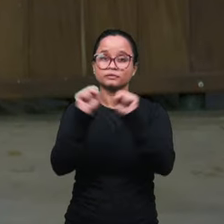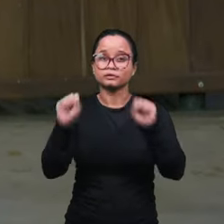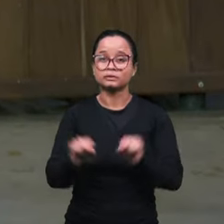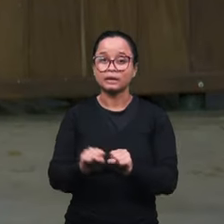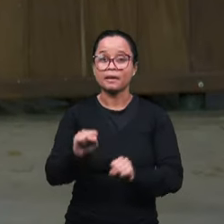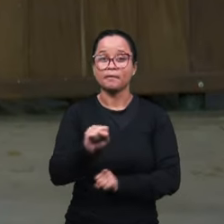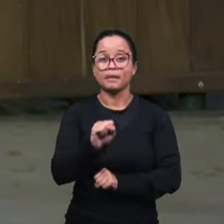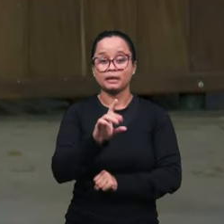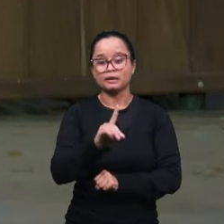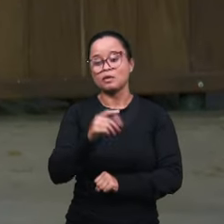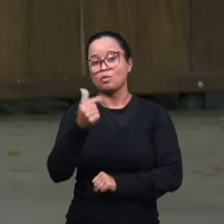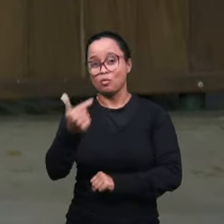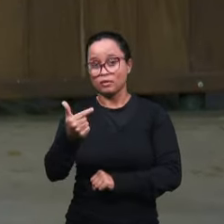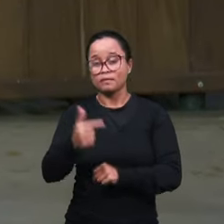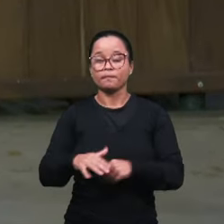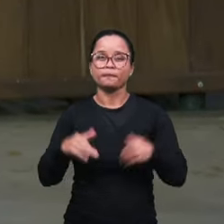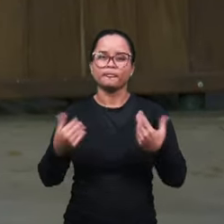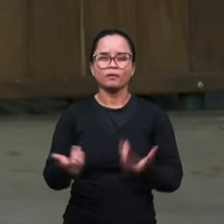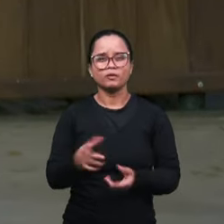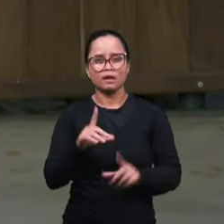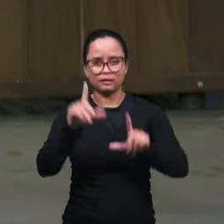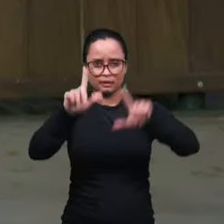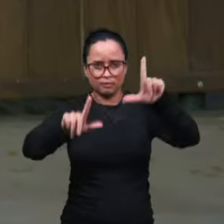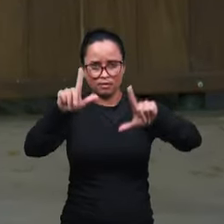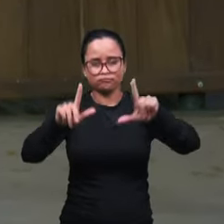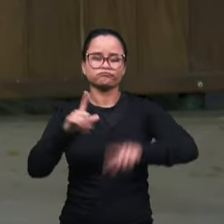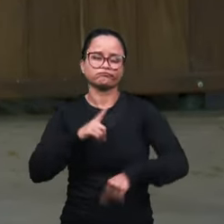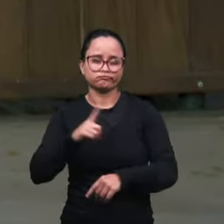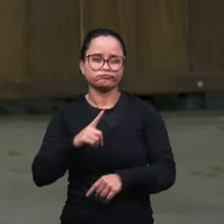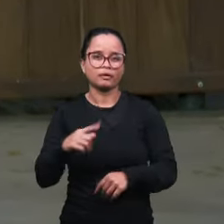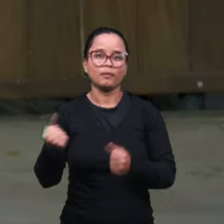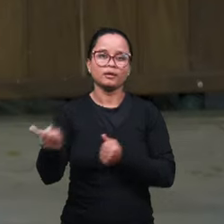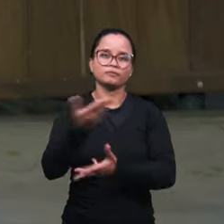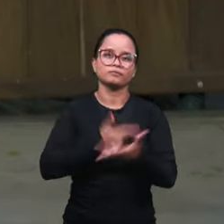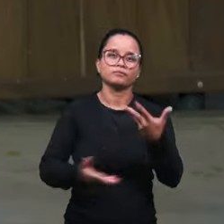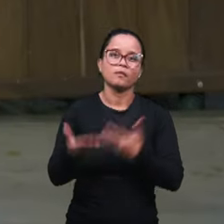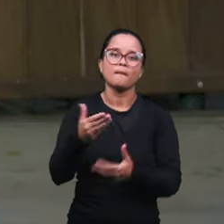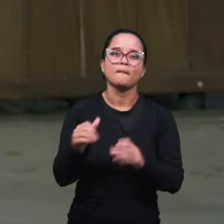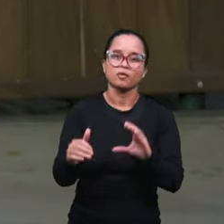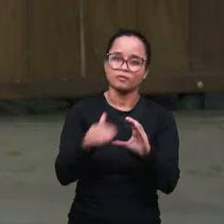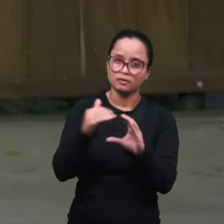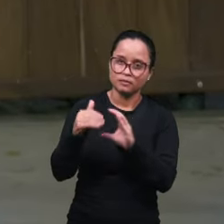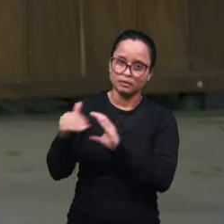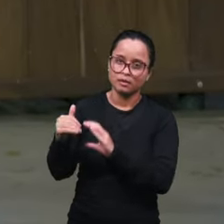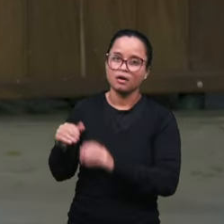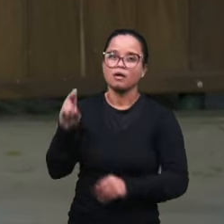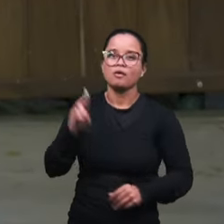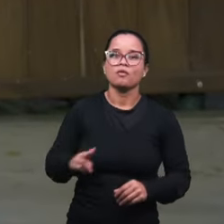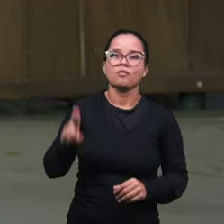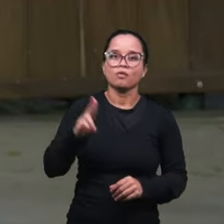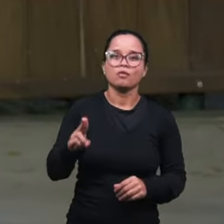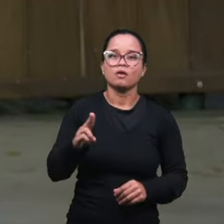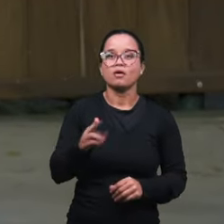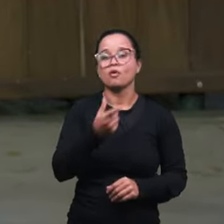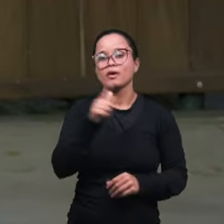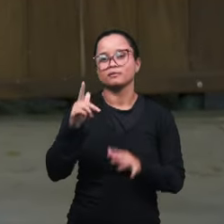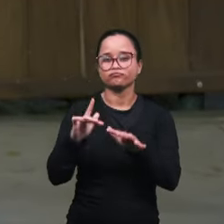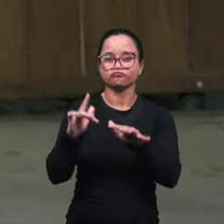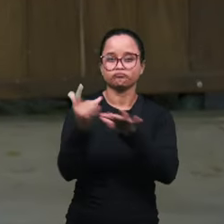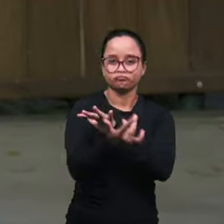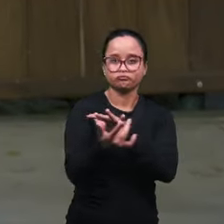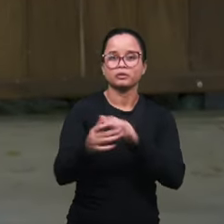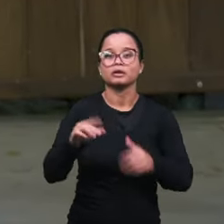você que tem a TV, você pode assistir ali e interagir conosco, pode mandar mensagens através das nossas outras mídias e nós